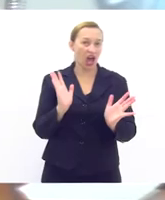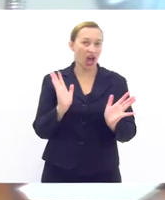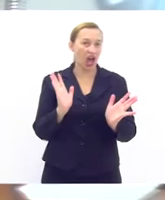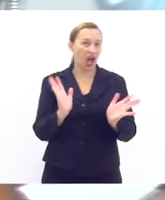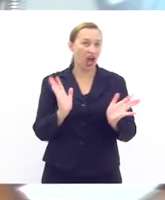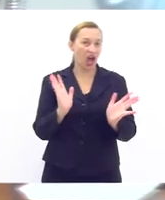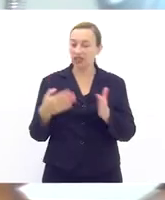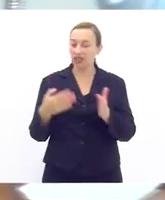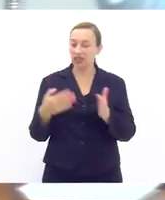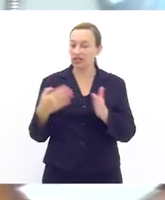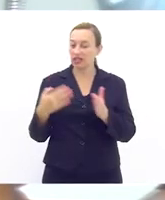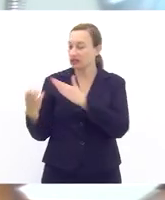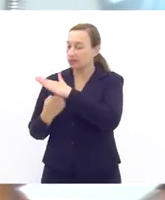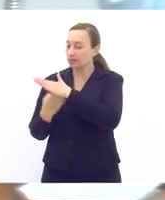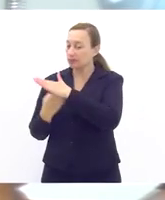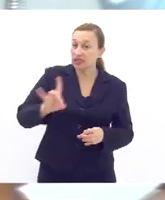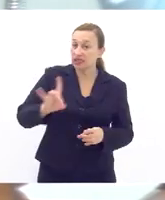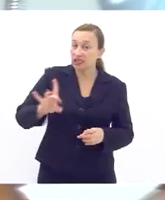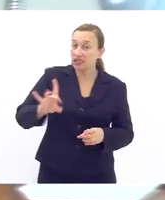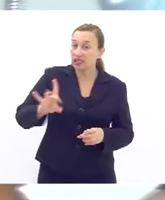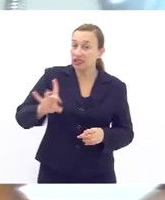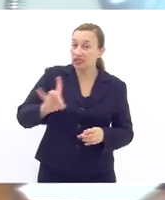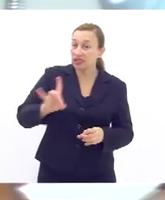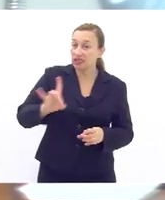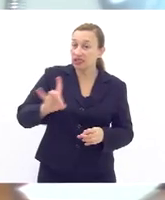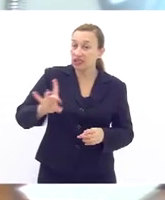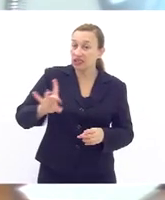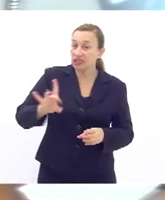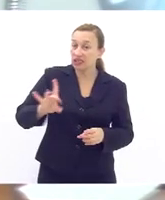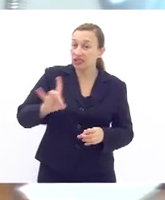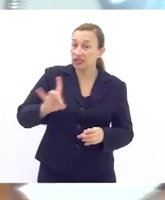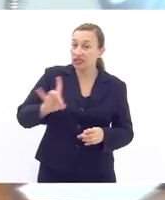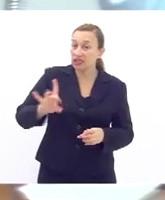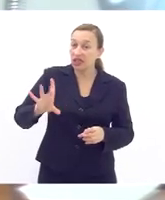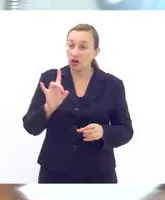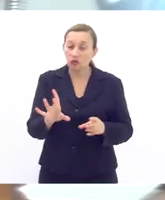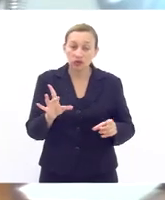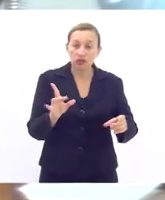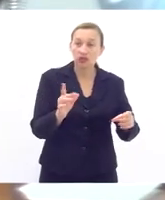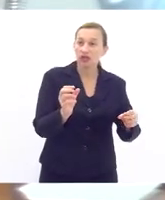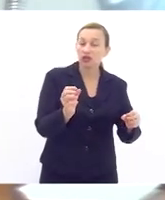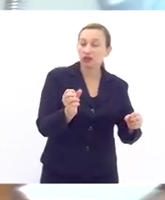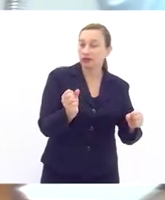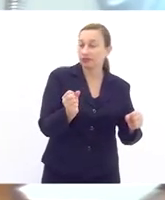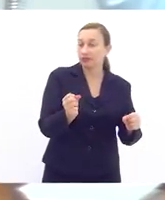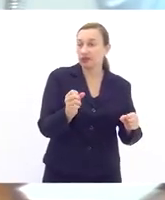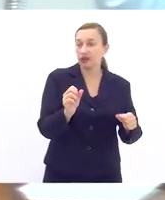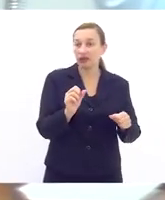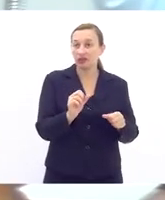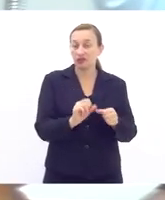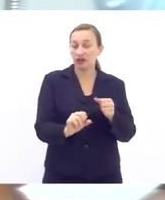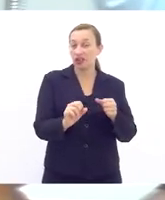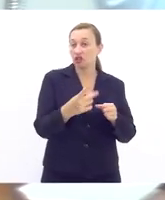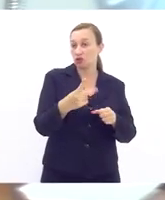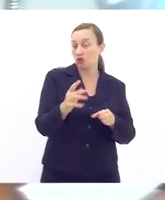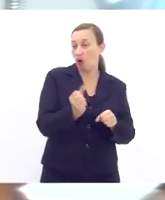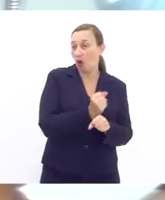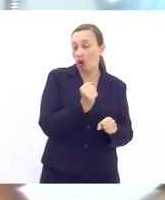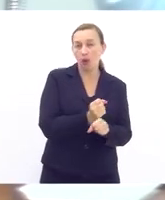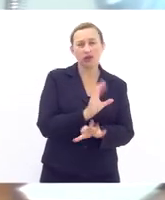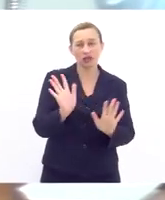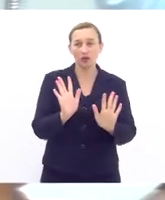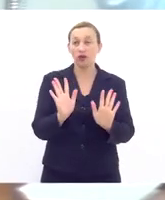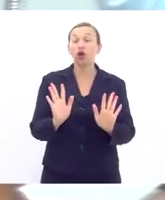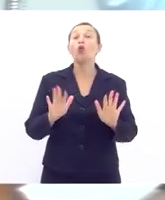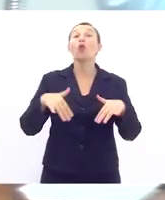é as concessionárias de ponto então Cada um ia abrir um buraco aqui ali e a coordenação disso e as prefeituras então o que que essa lei